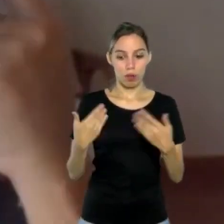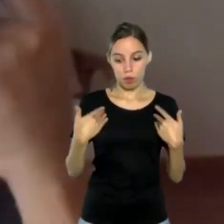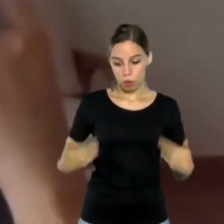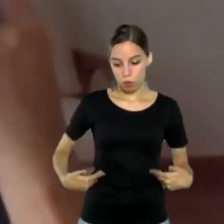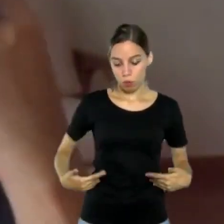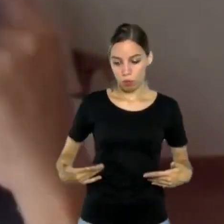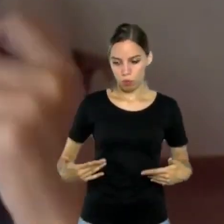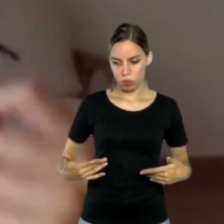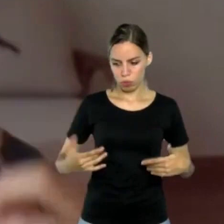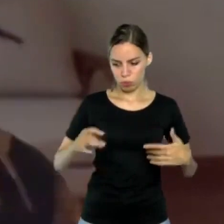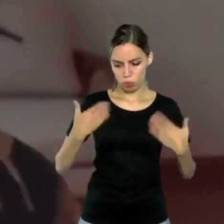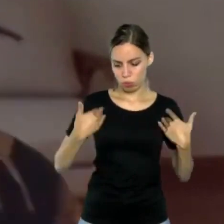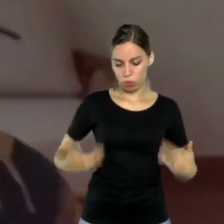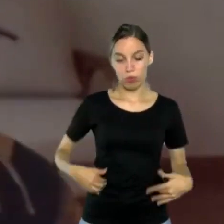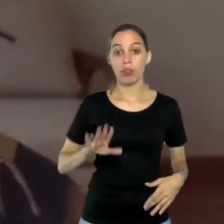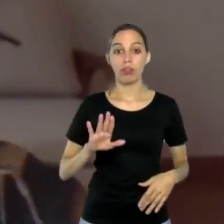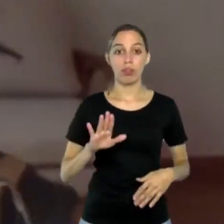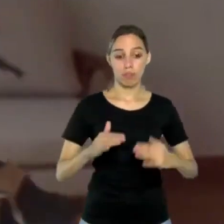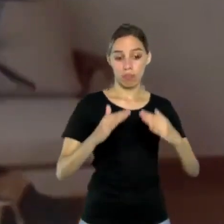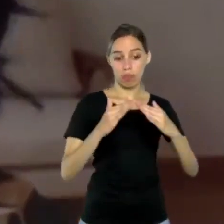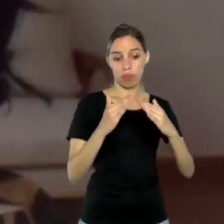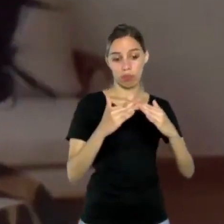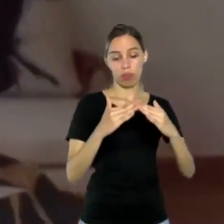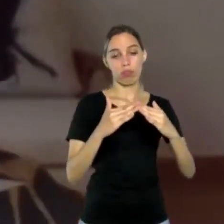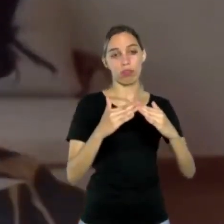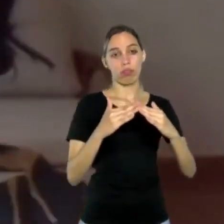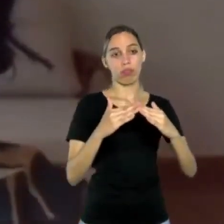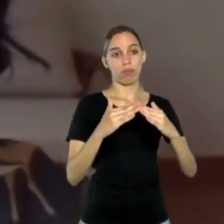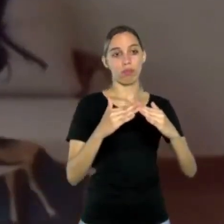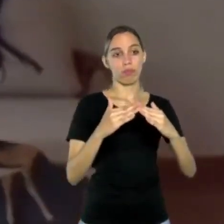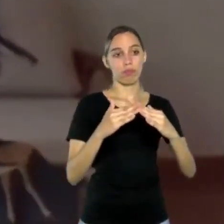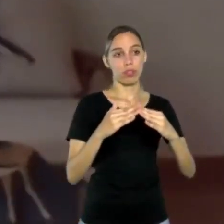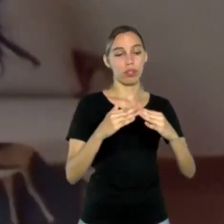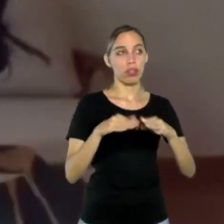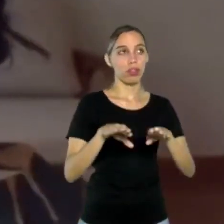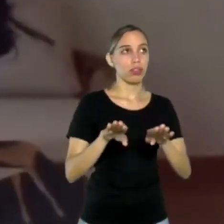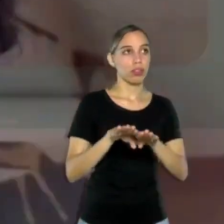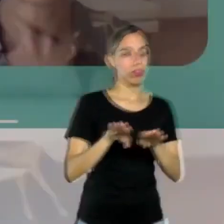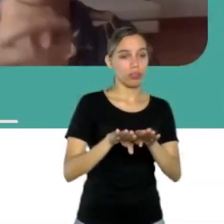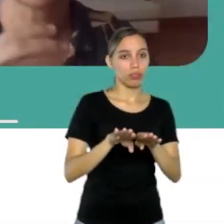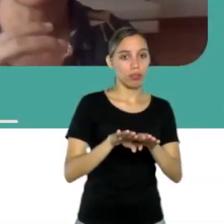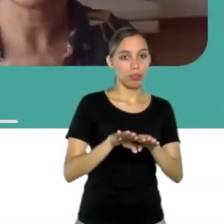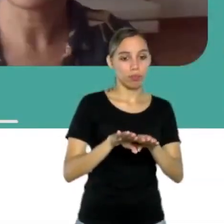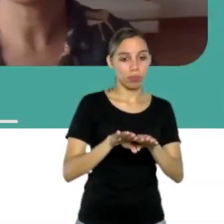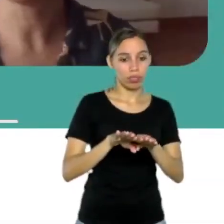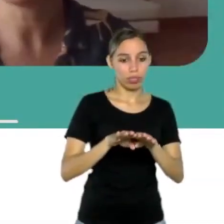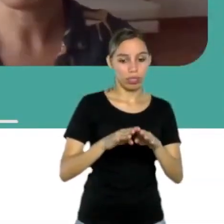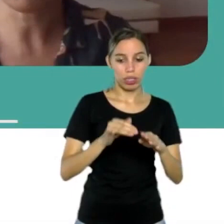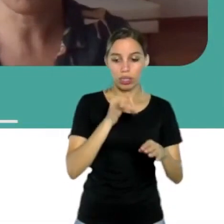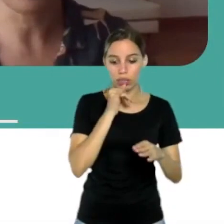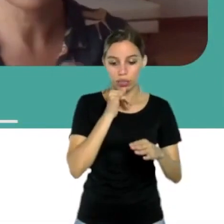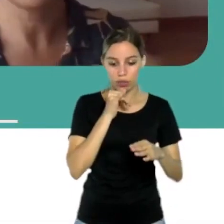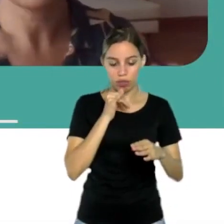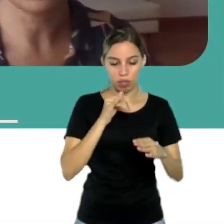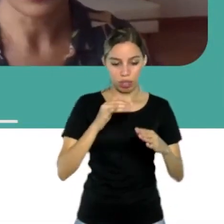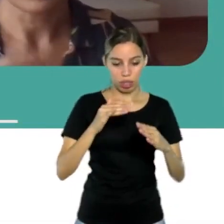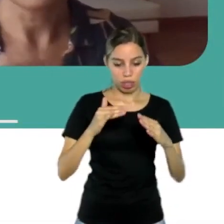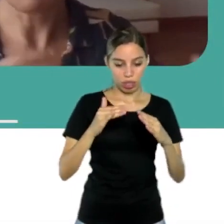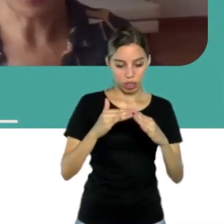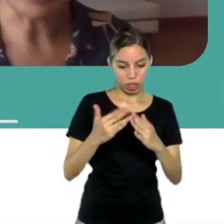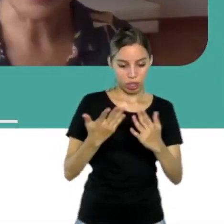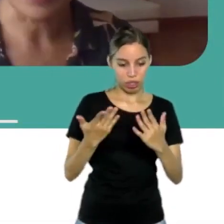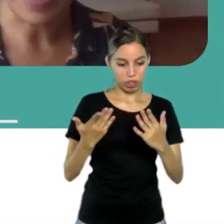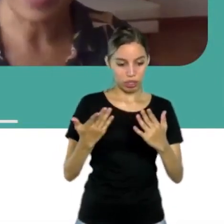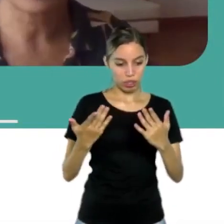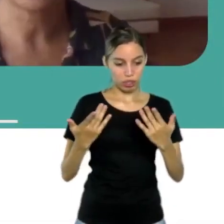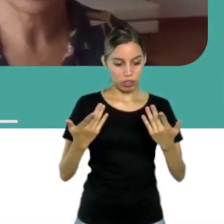casa, com, enfim, um universo da casa, da maternidade, da rua,